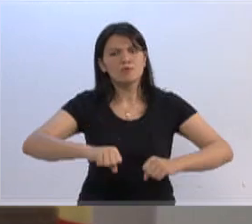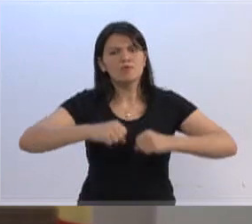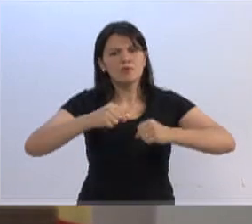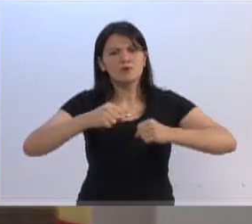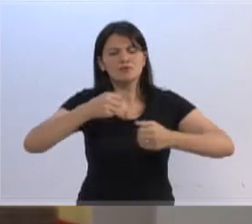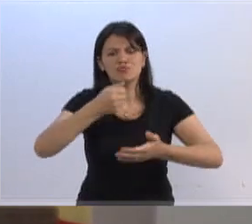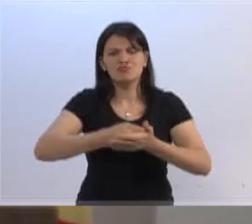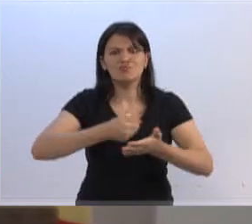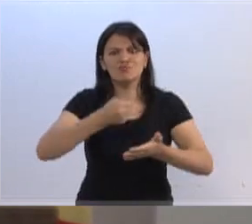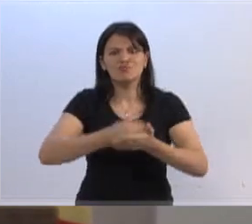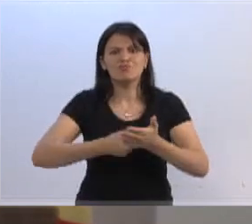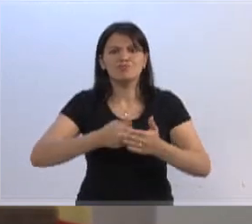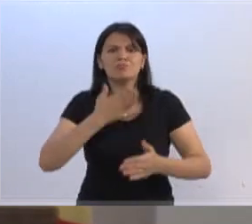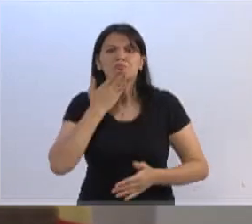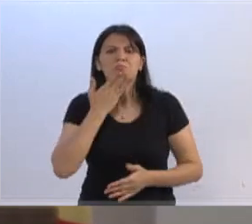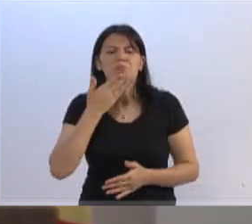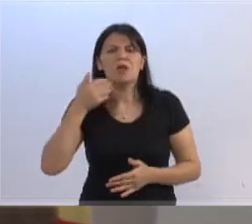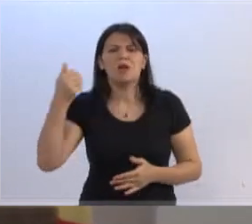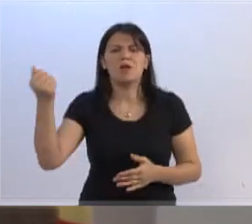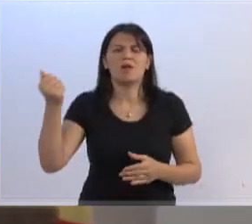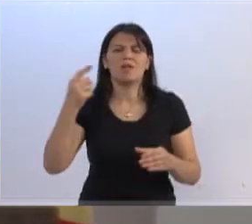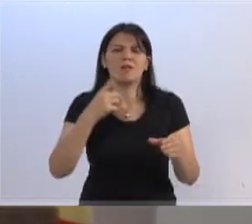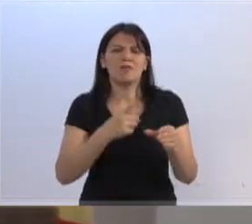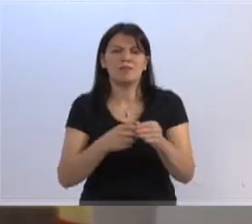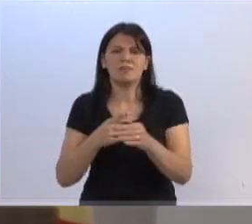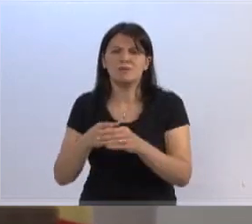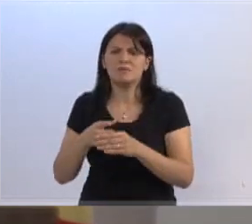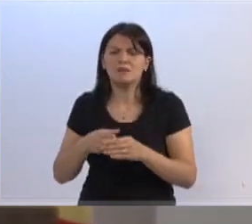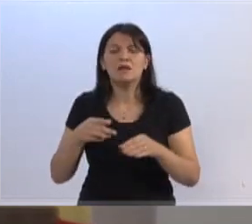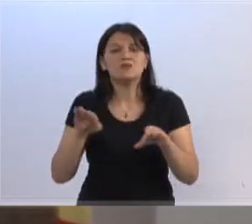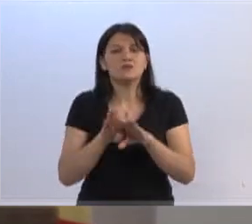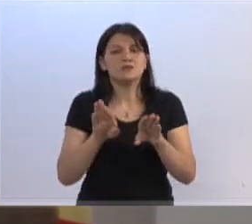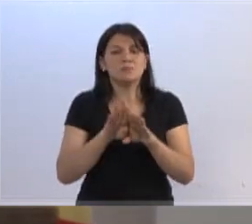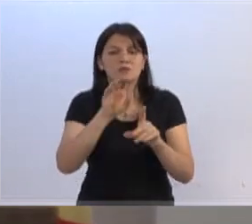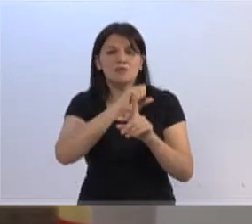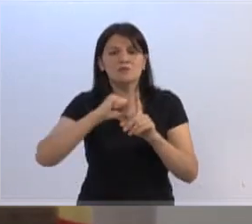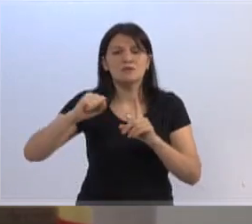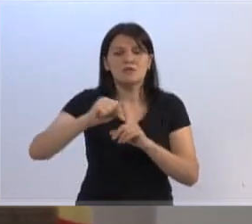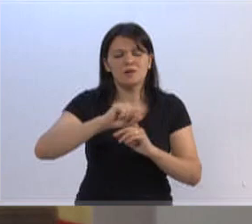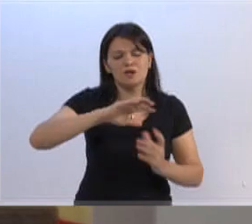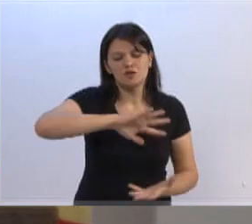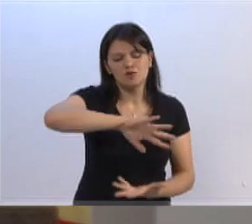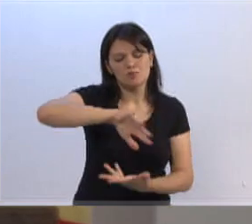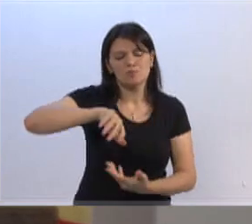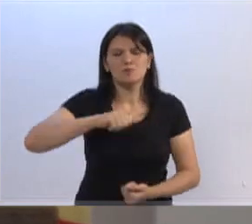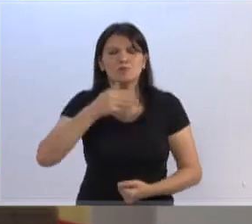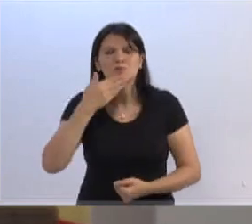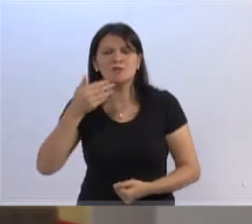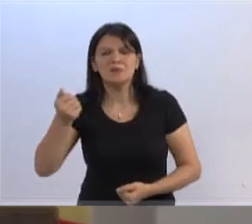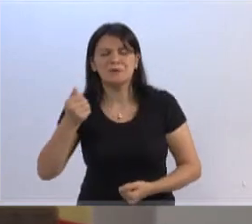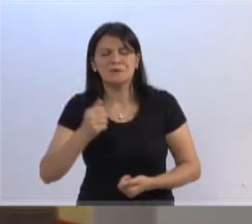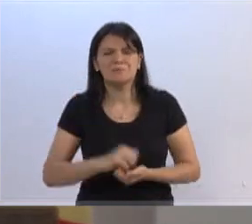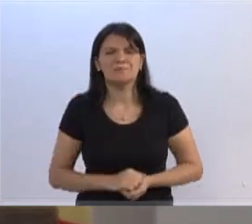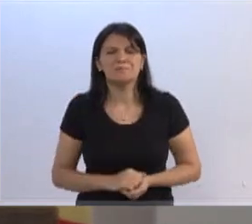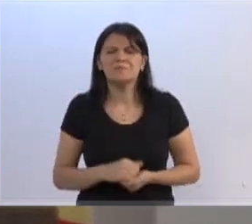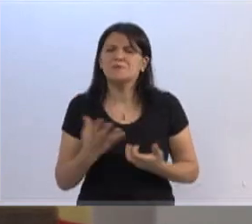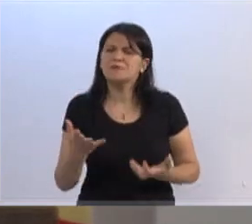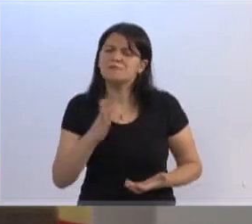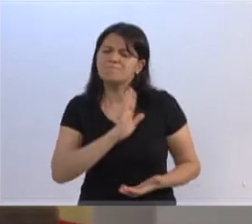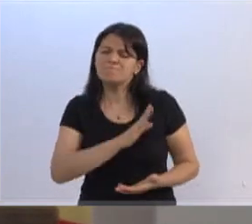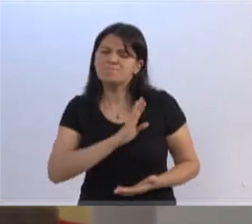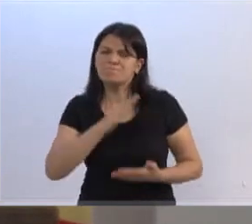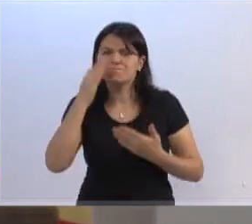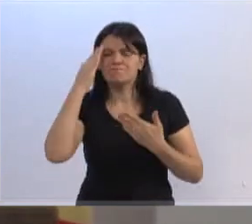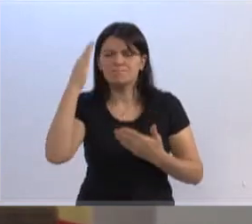lutando pela construção de uma cidade, de uma sociedade e de um mundo melhor. Eu quero de coração agradecer. E sei da responsabilidade